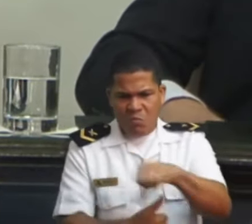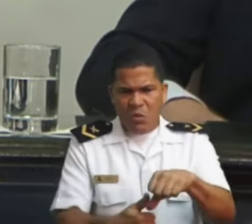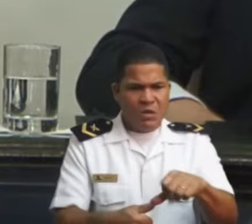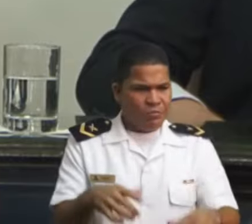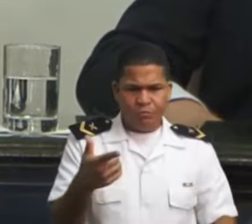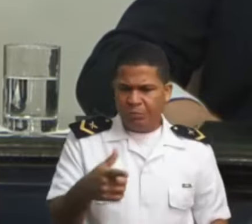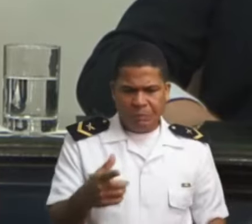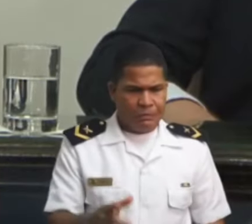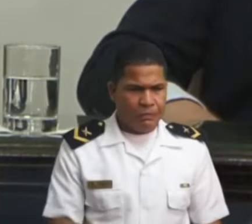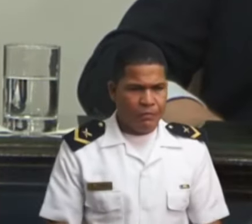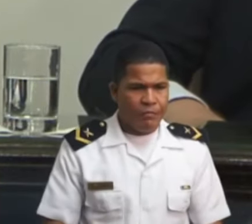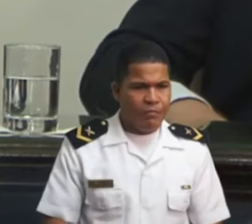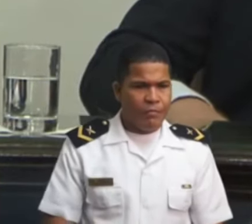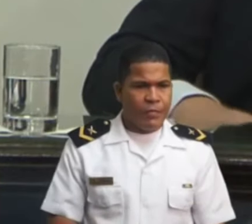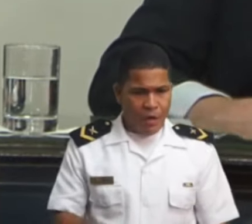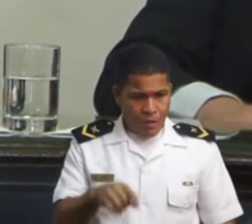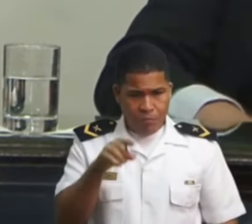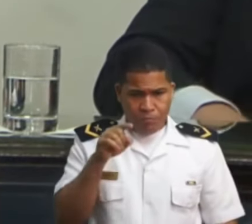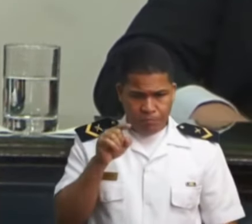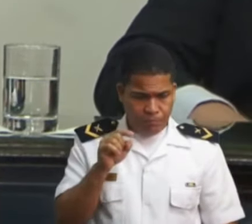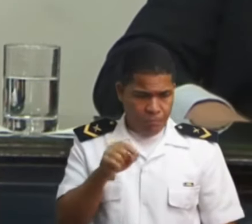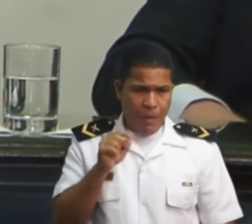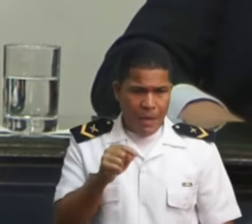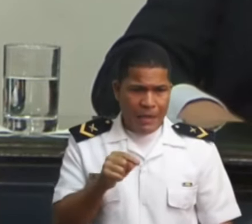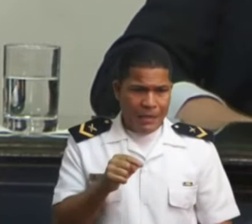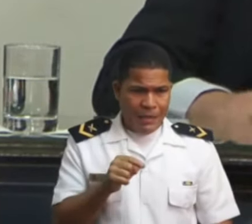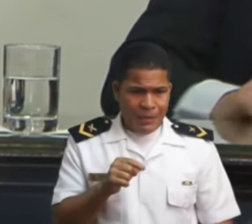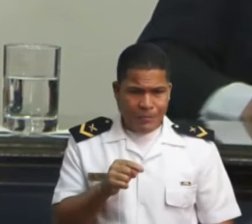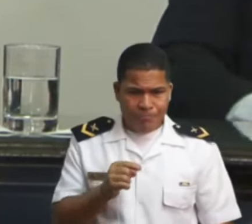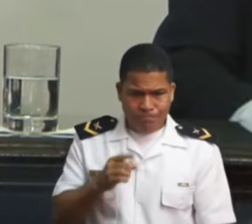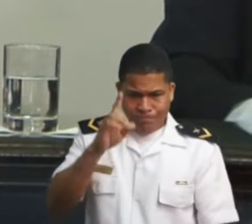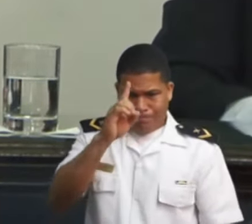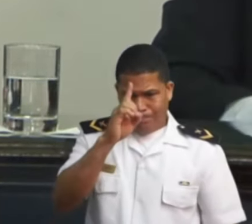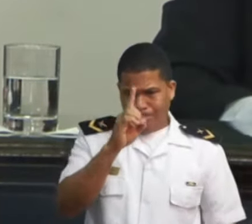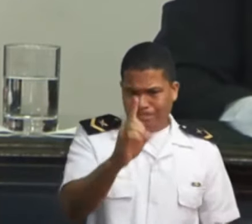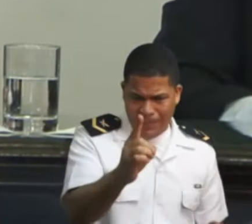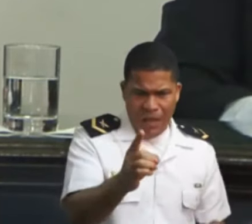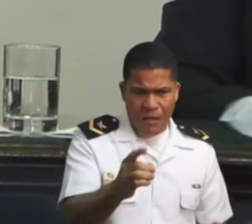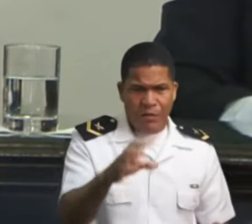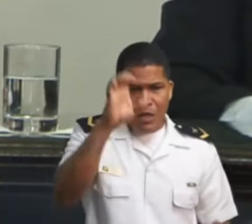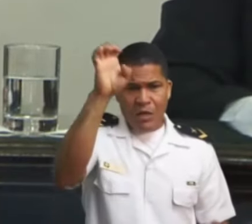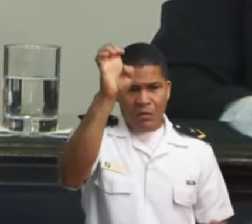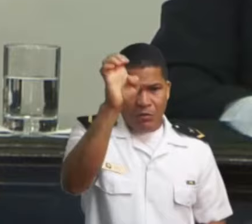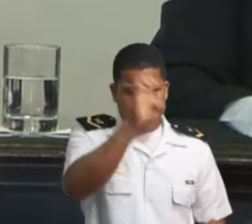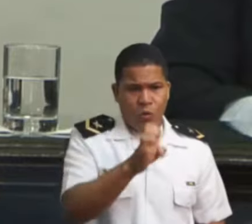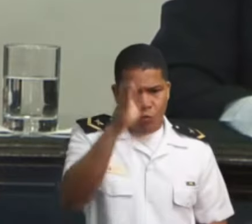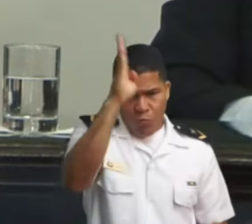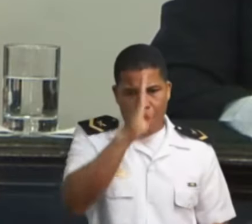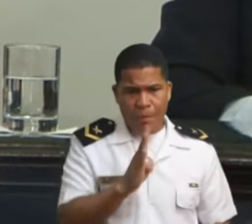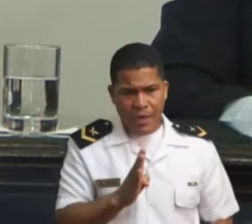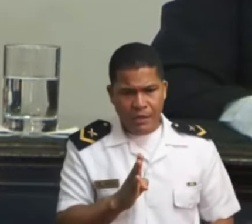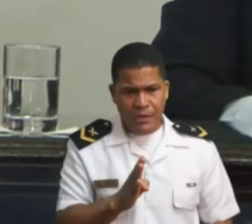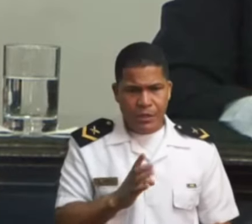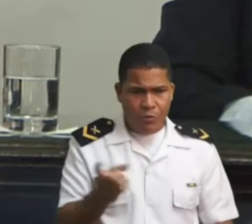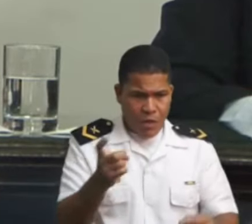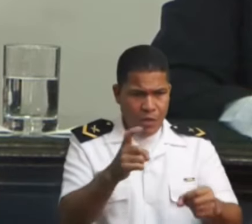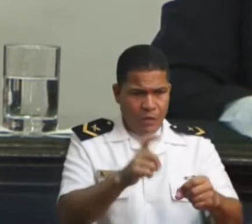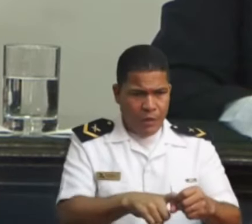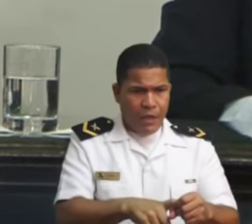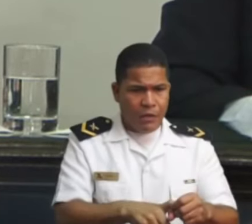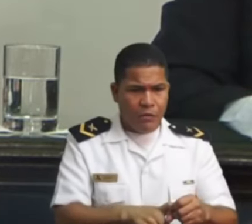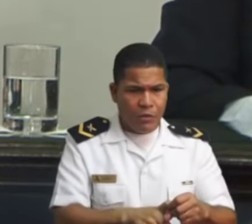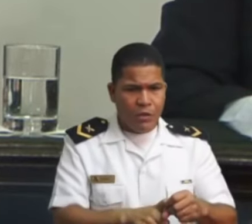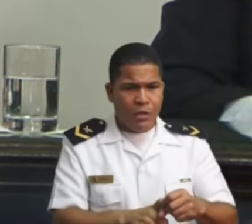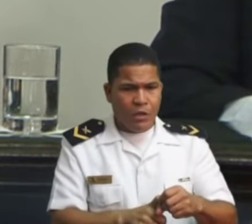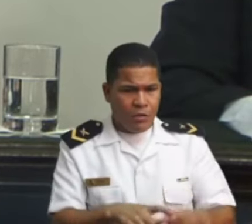Imutáveis. Elas determinam a orientação do Estado brasileiro no âmbito administrativo, no âmbito